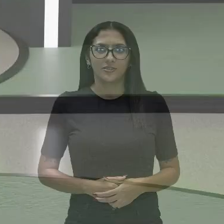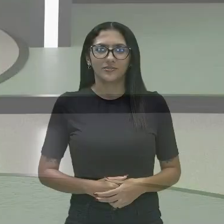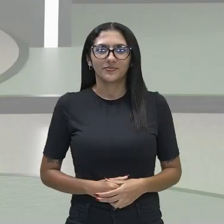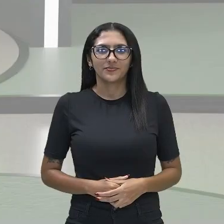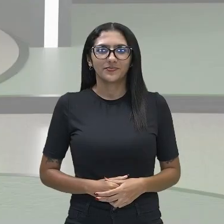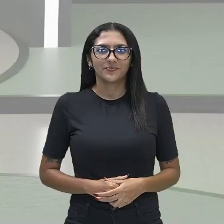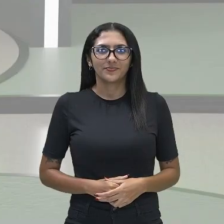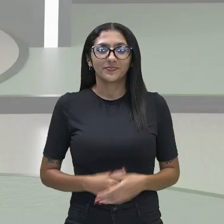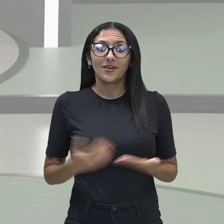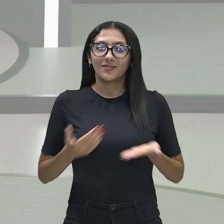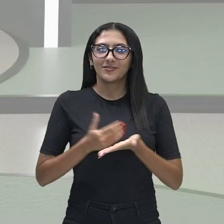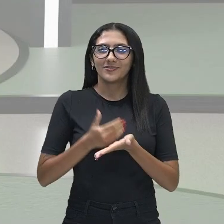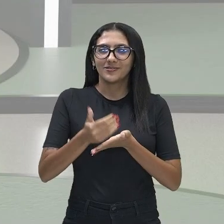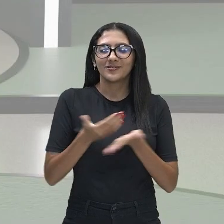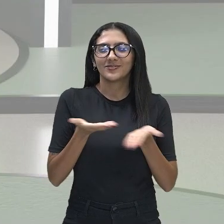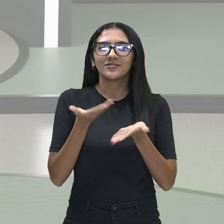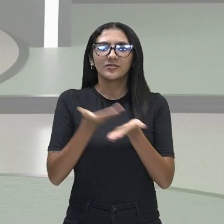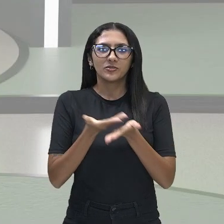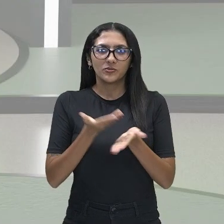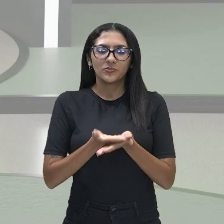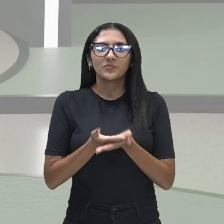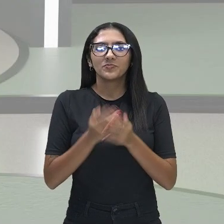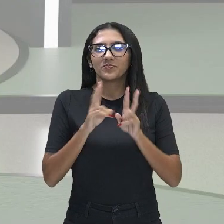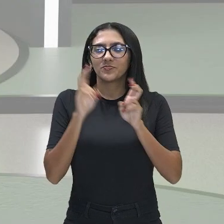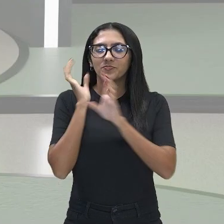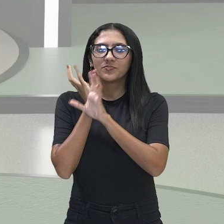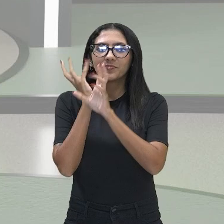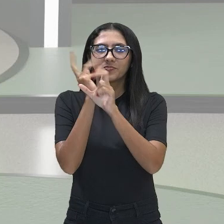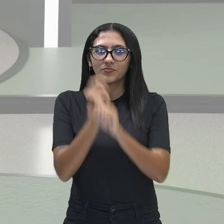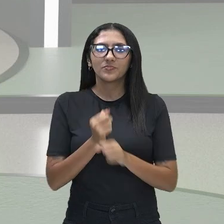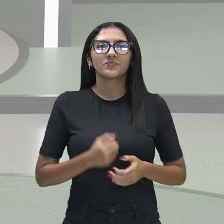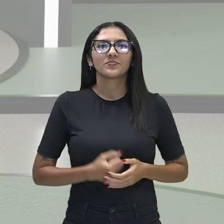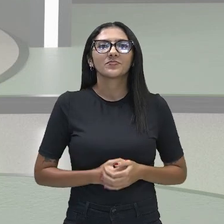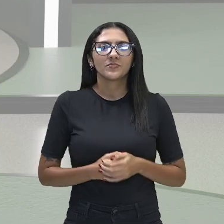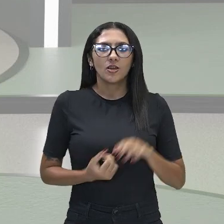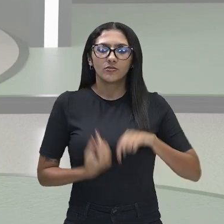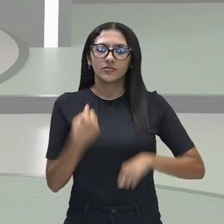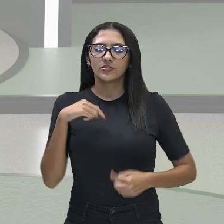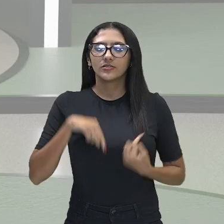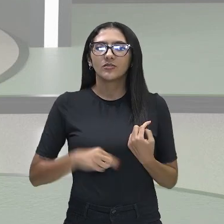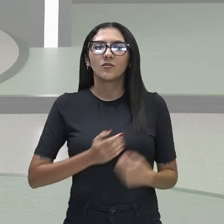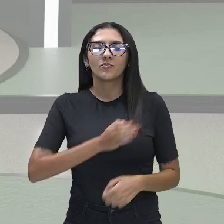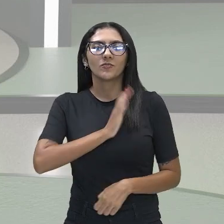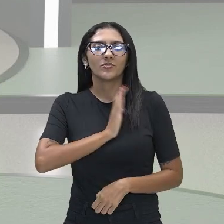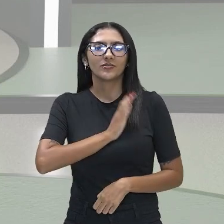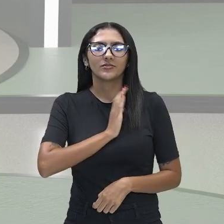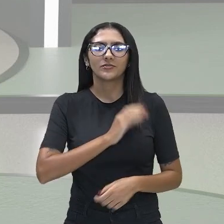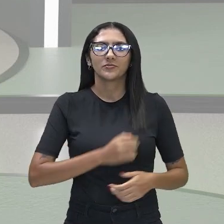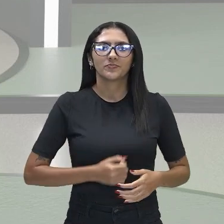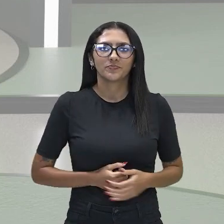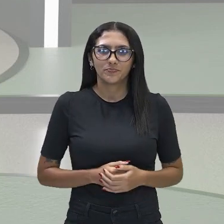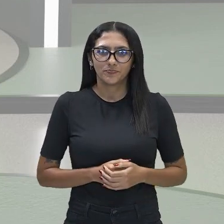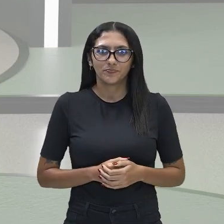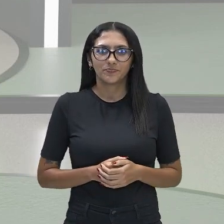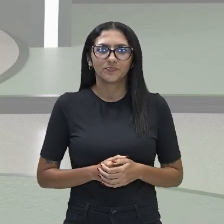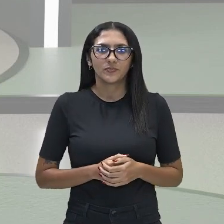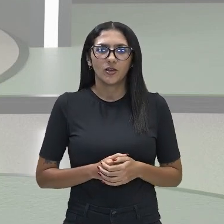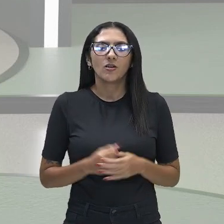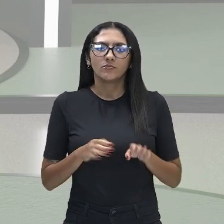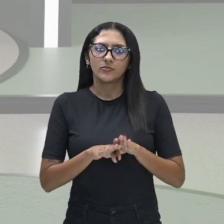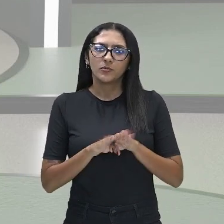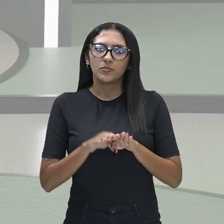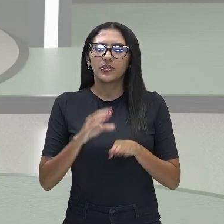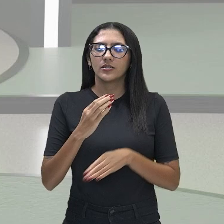Nós iremos iniciar a nossa revisão com o sistema cardiovascular, ou sistema